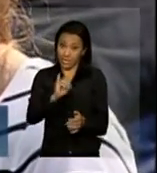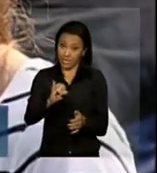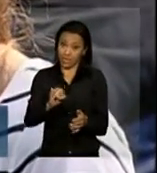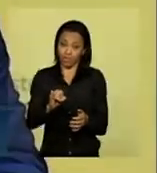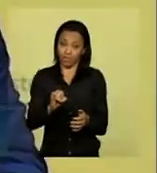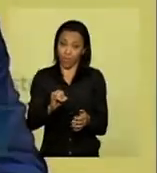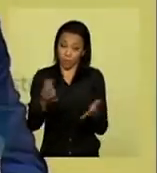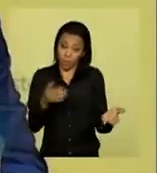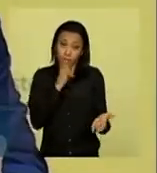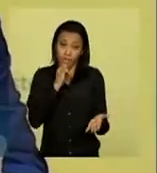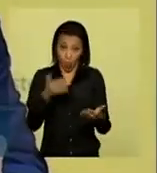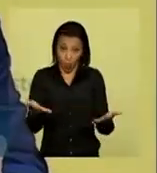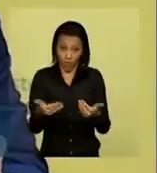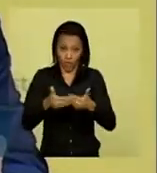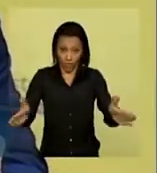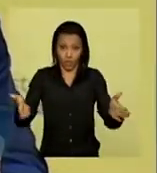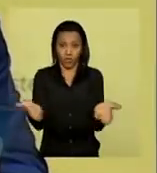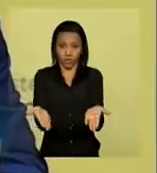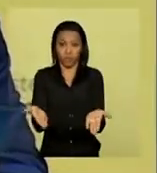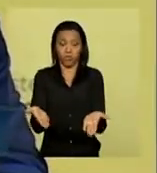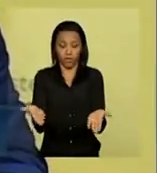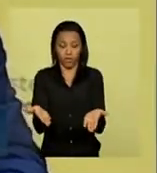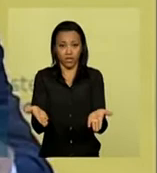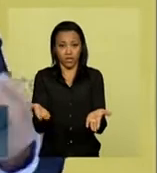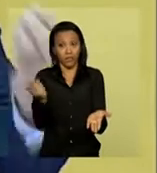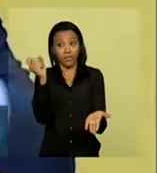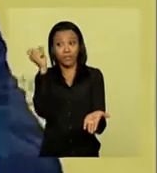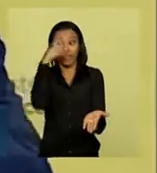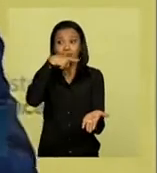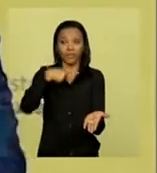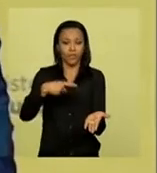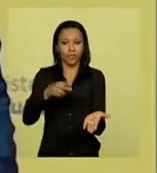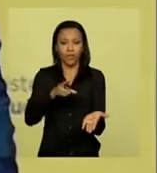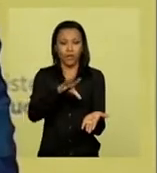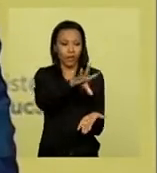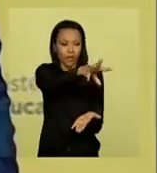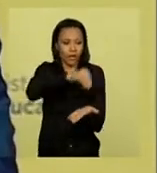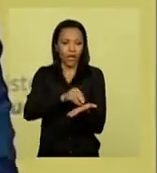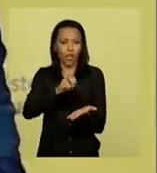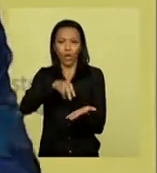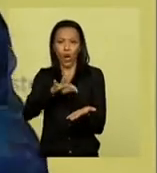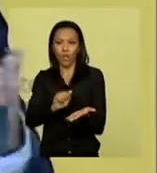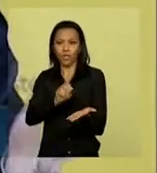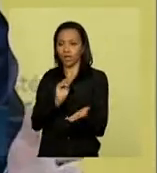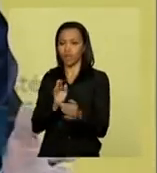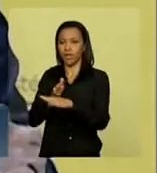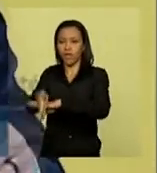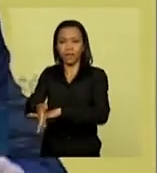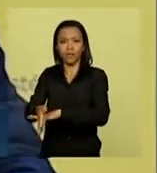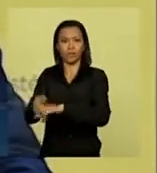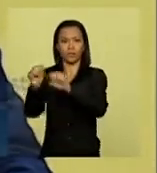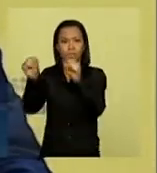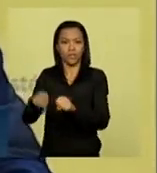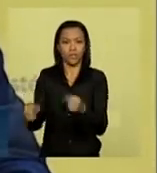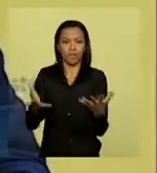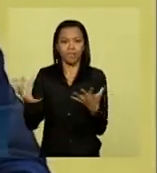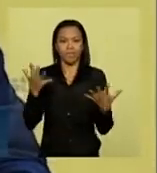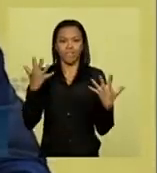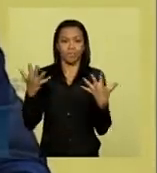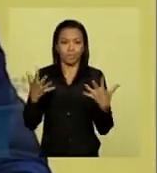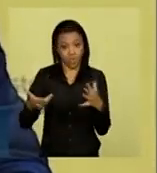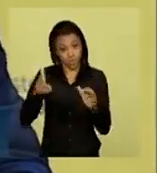gente abrisse um por exemplo hoje e seria difícil eu ir pegar a nota imediatamente entrar no Sisu então a gente sempre solta a nota do ENEM